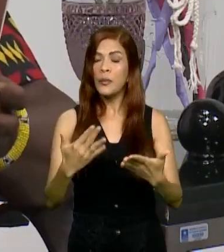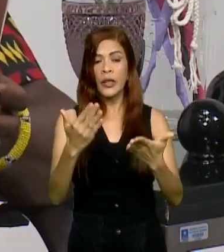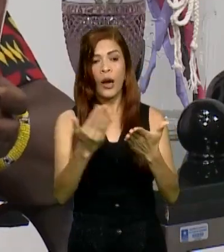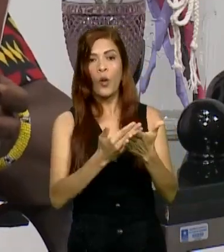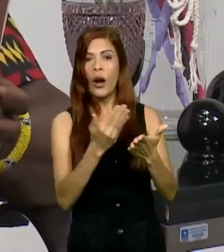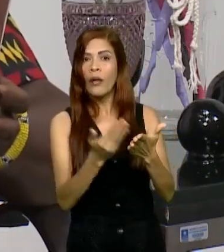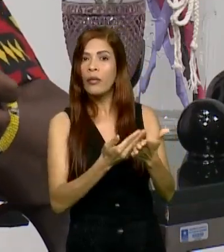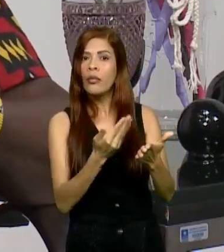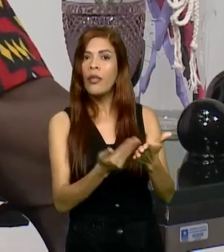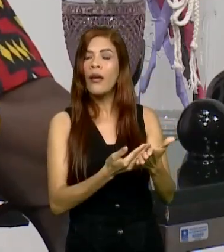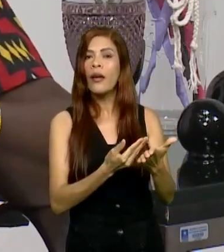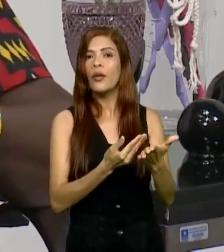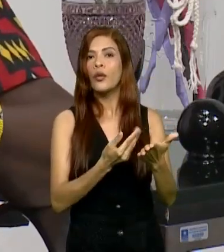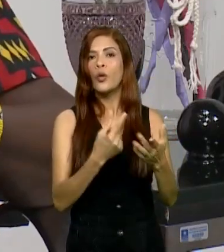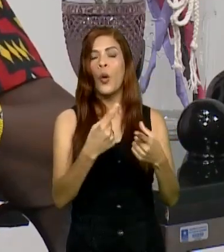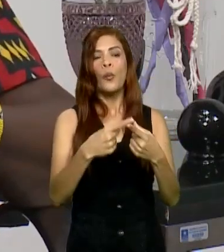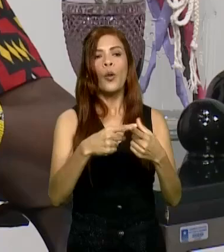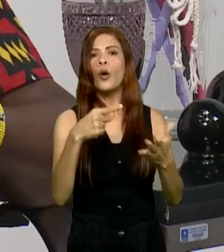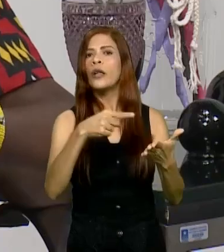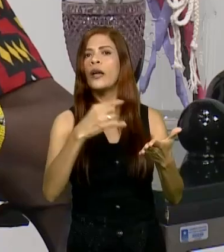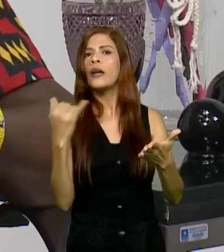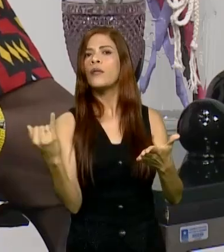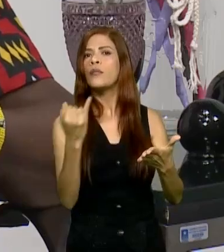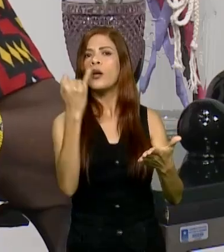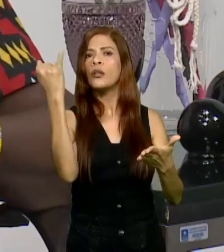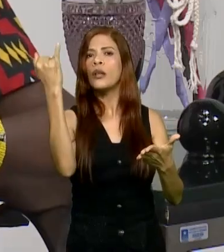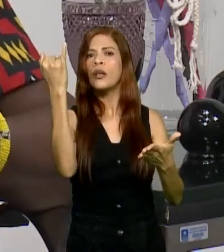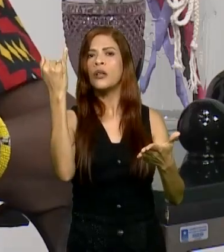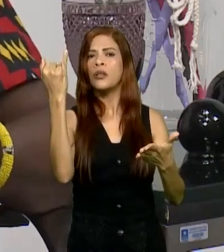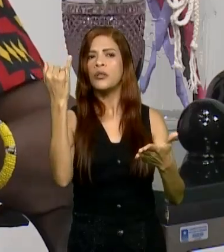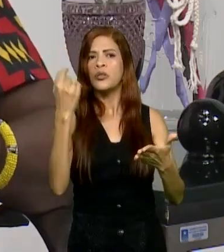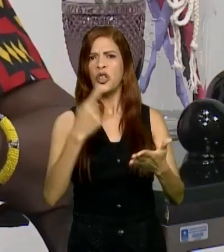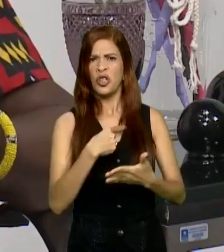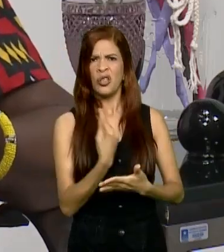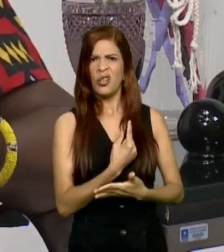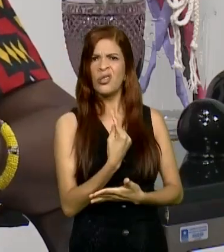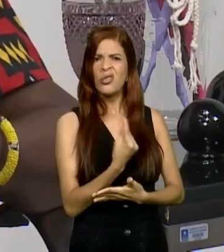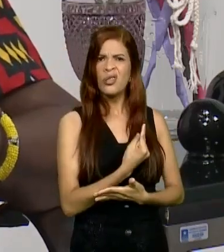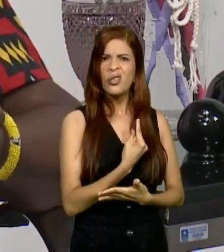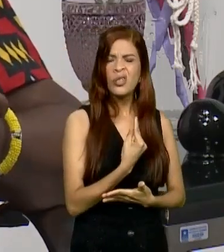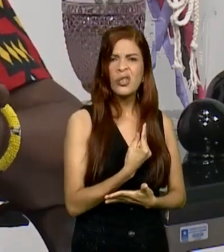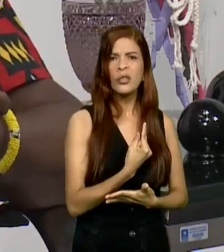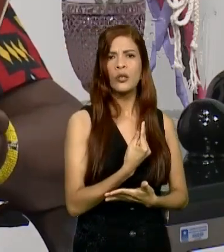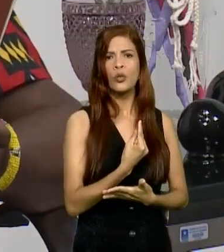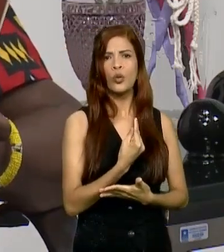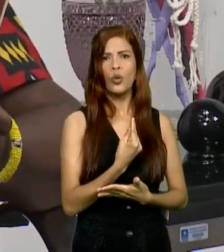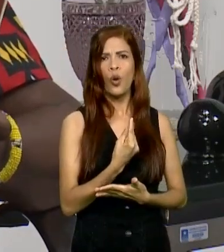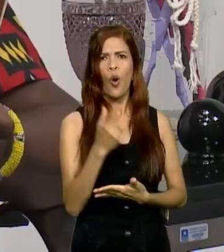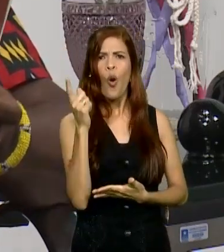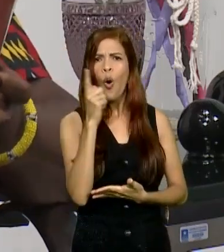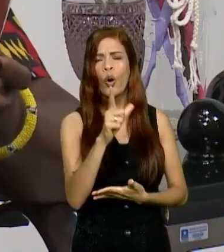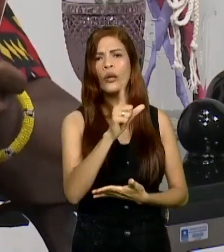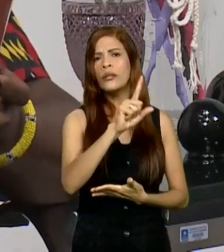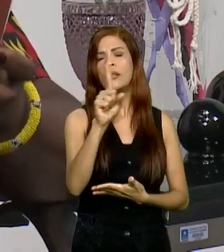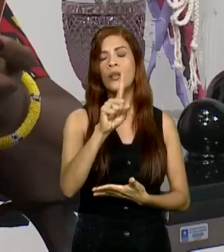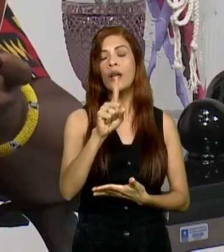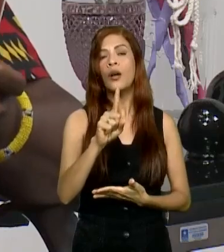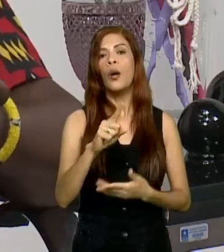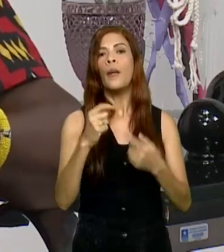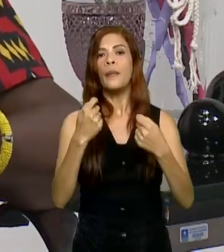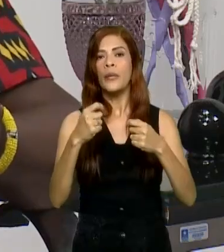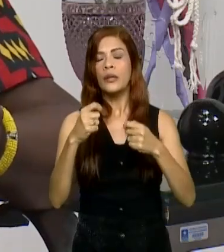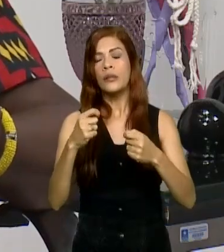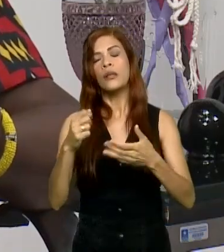era importante, porque nós sozinhos não teríamos como fazer esse mapeamento, esse cadastro, porque como